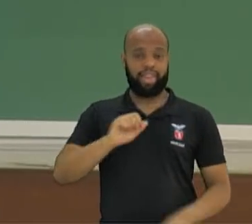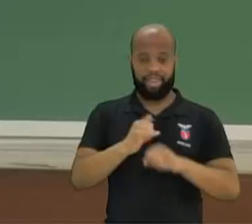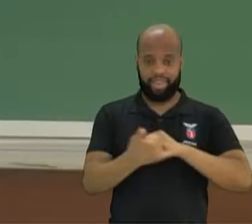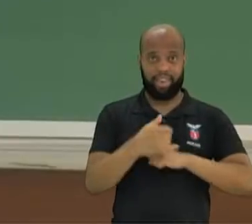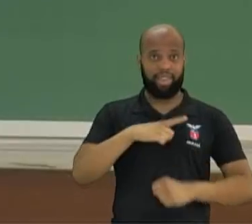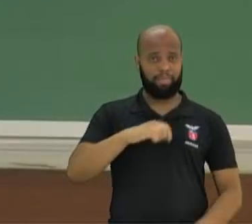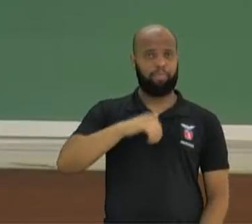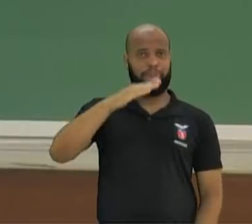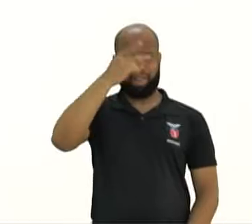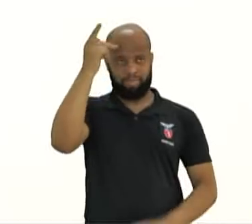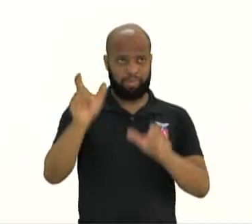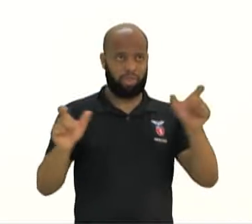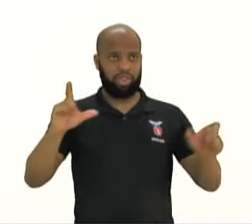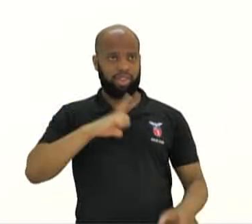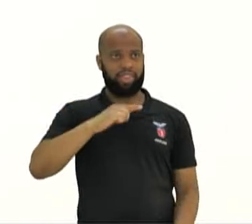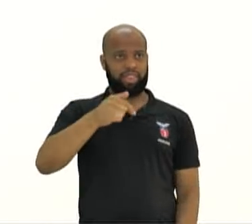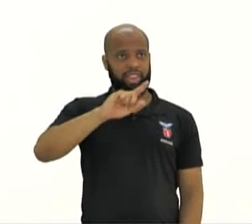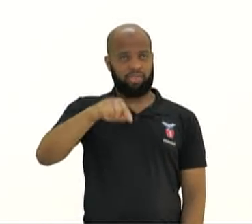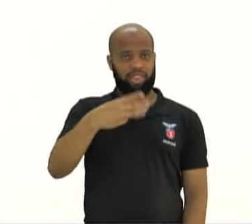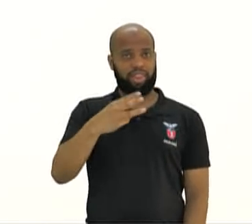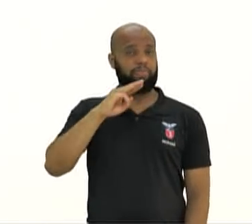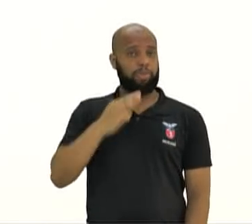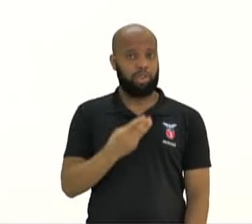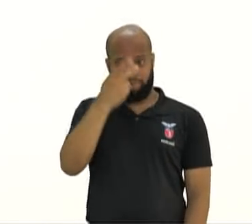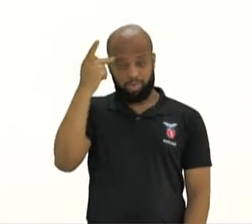Papua Nova Guiné, tem 7,3 milhões de